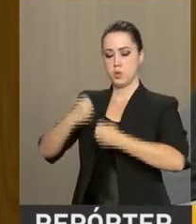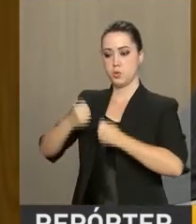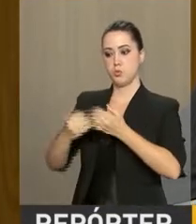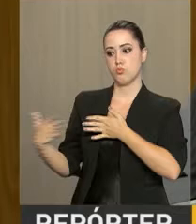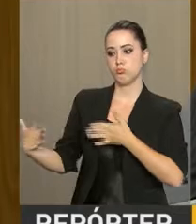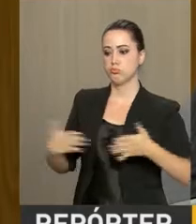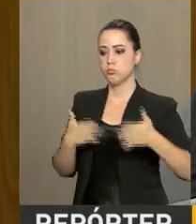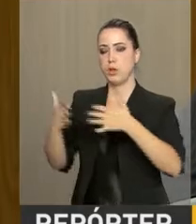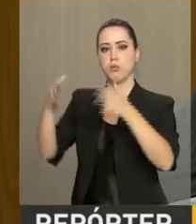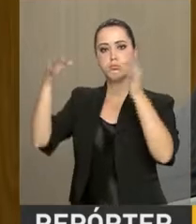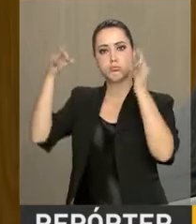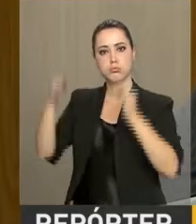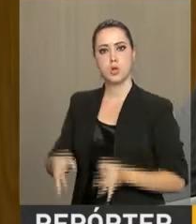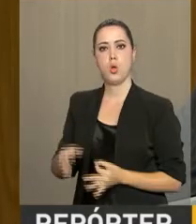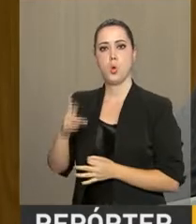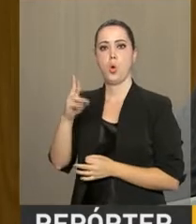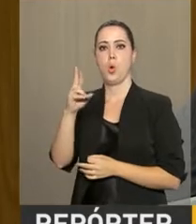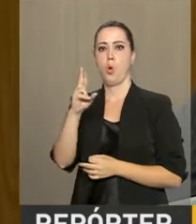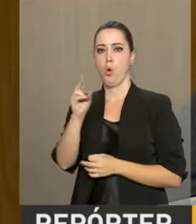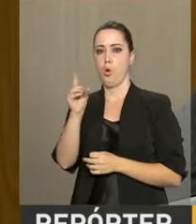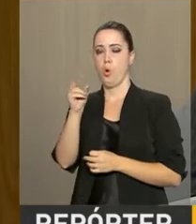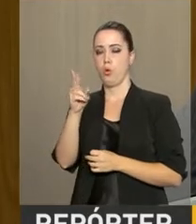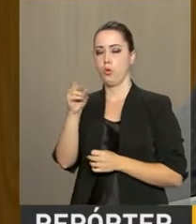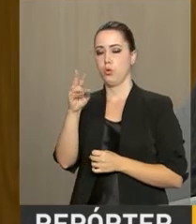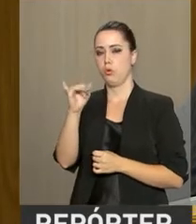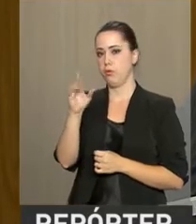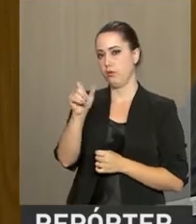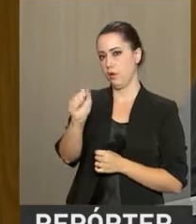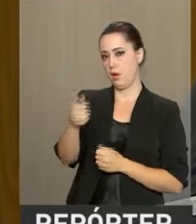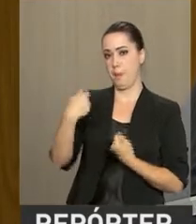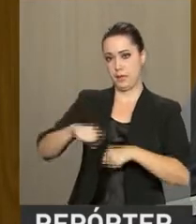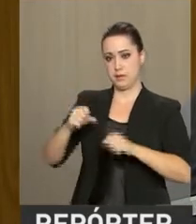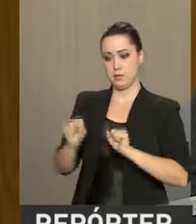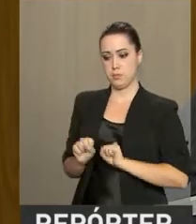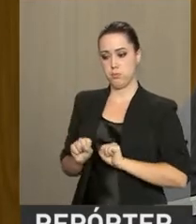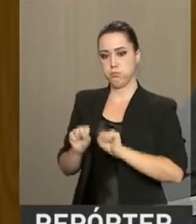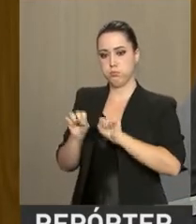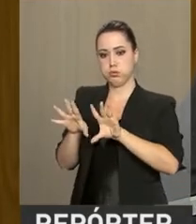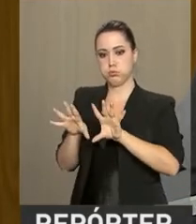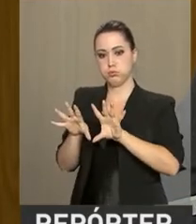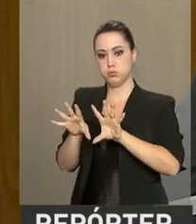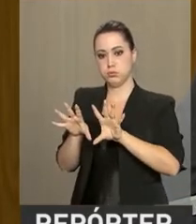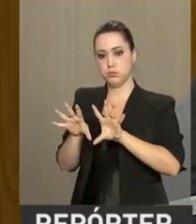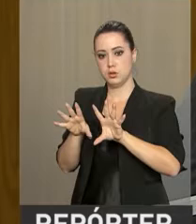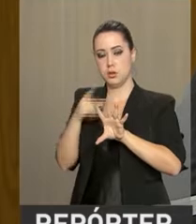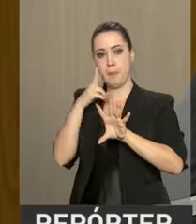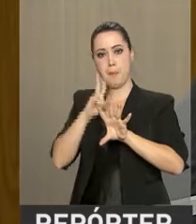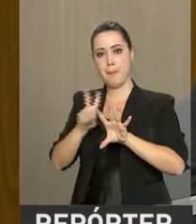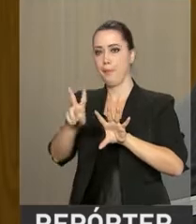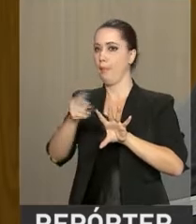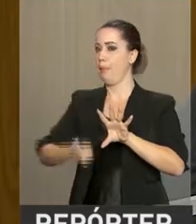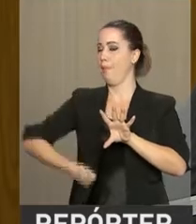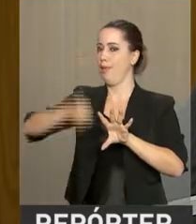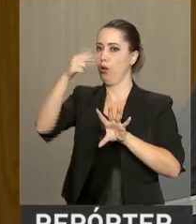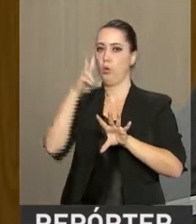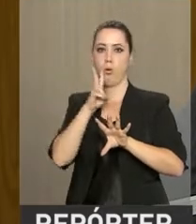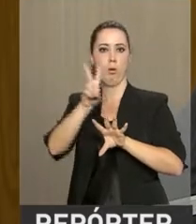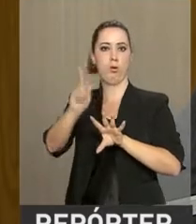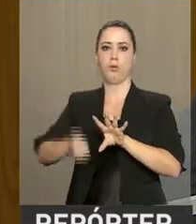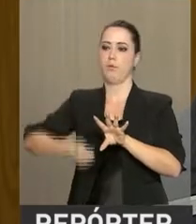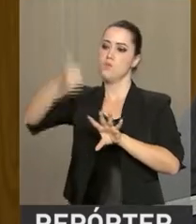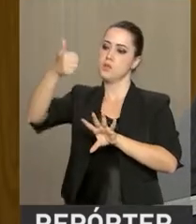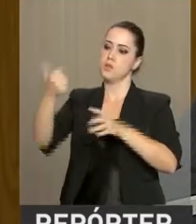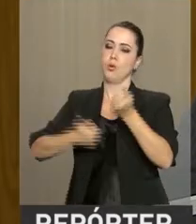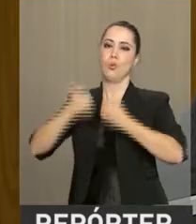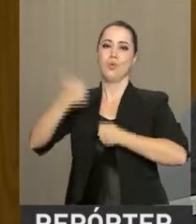rodovia ele deve acender o farol esse farol aumenta a visibilidade do veículo e com